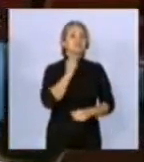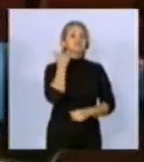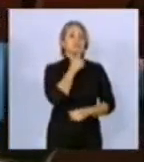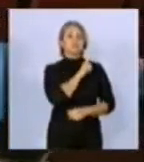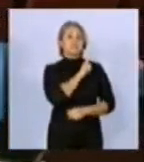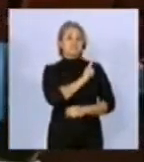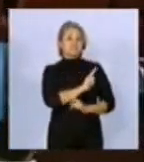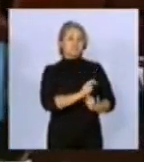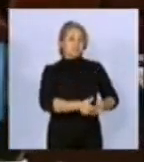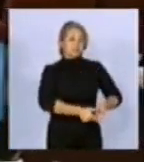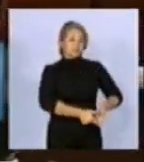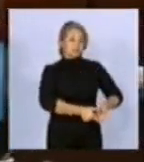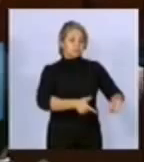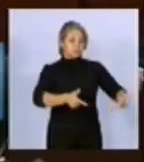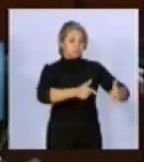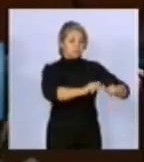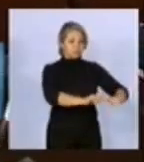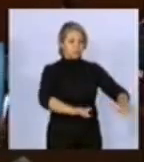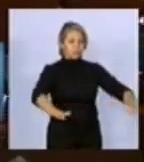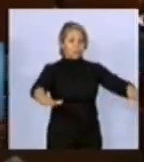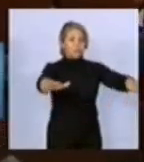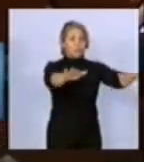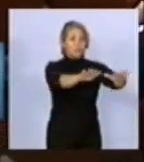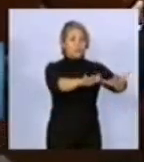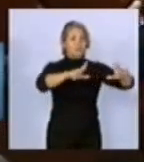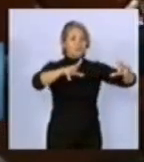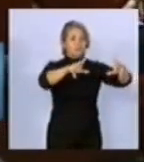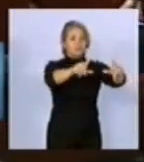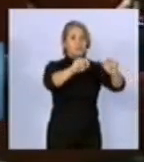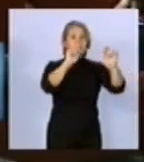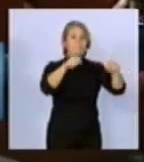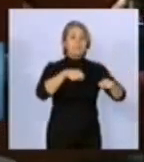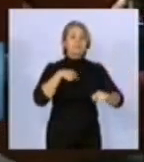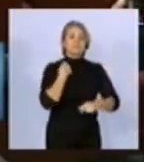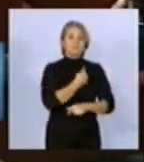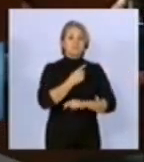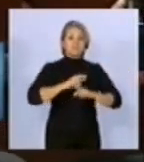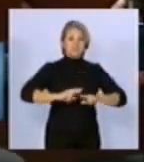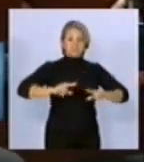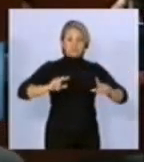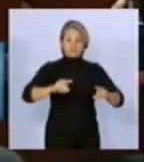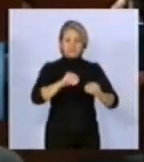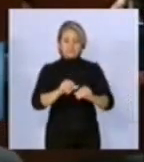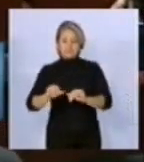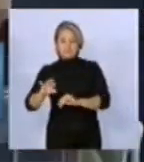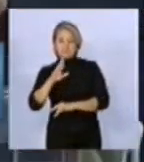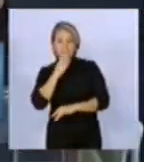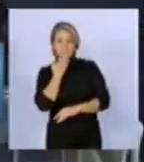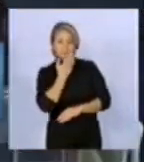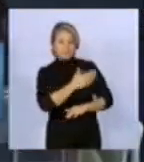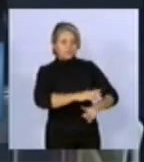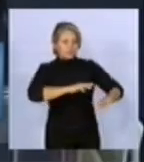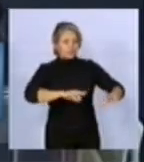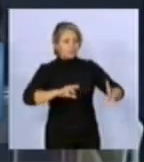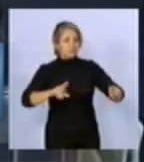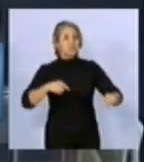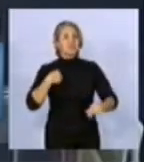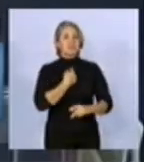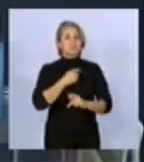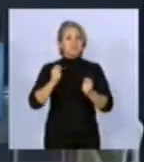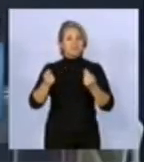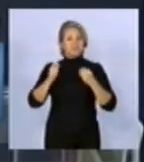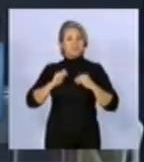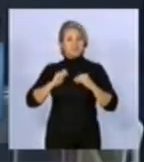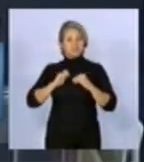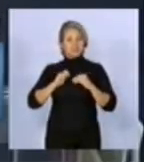uma a região toda né de uma maneira onde tivéssemos vários tipos de solo envolvidos e que também nos desse uma